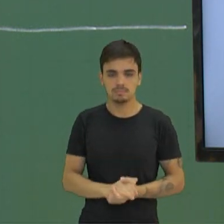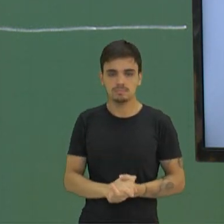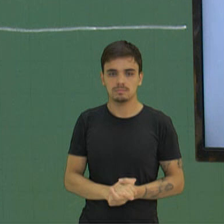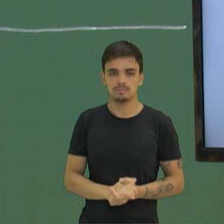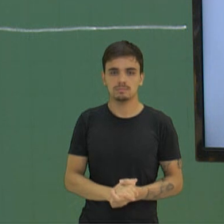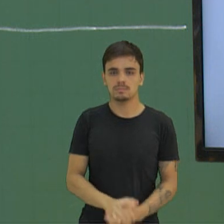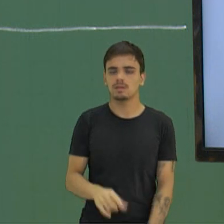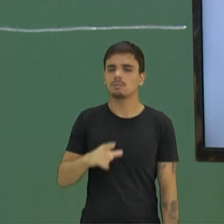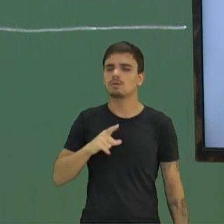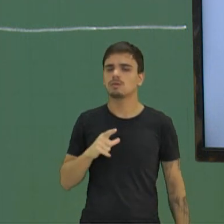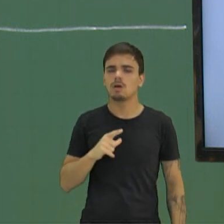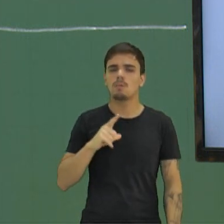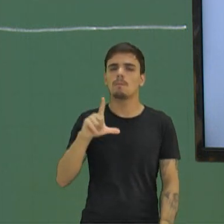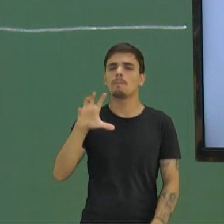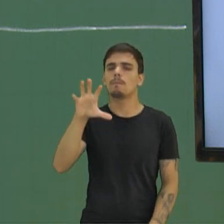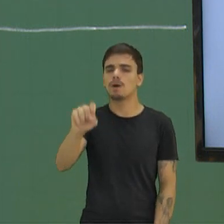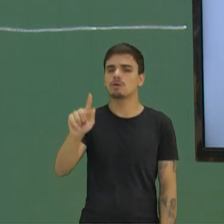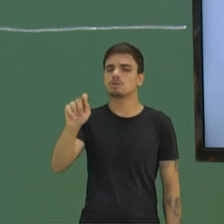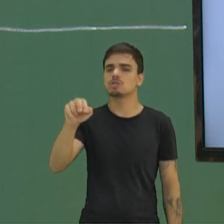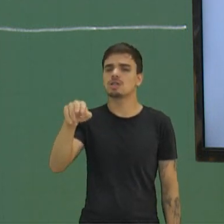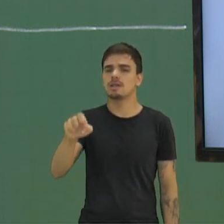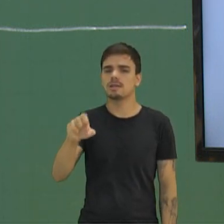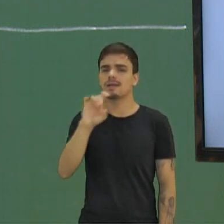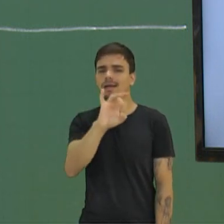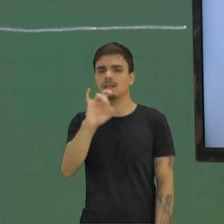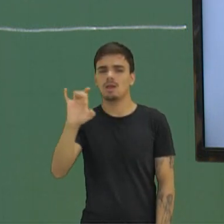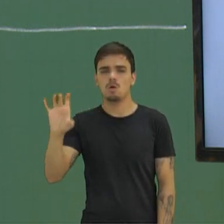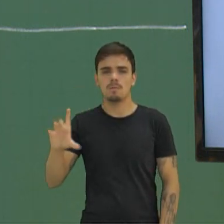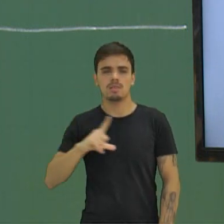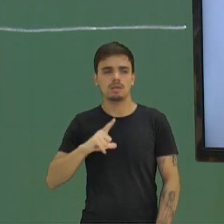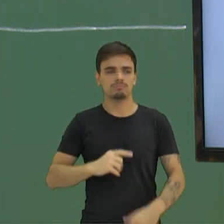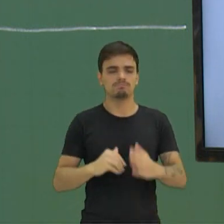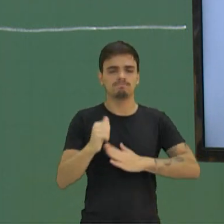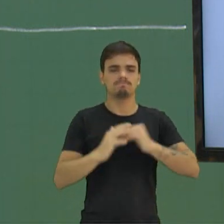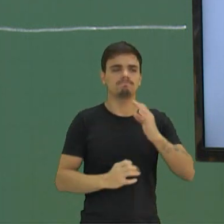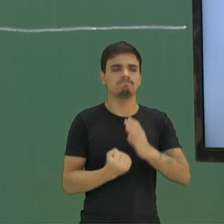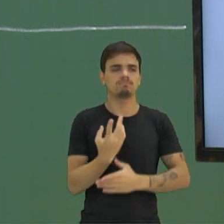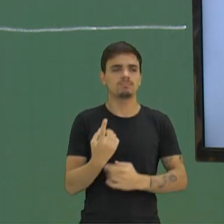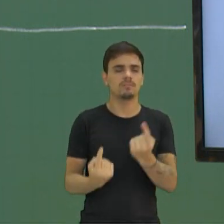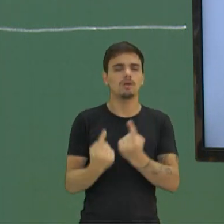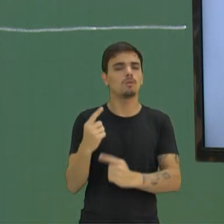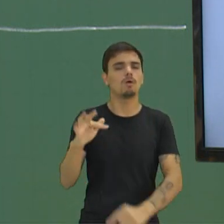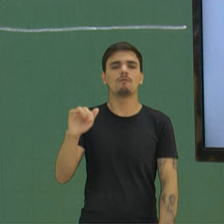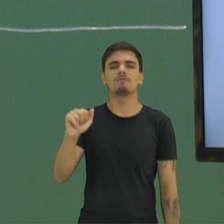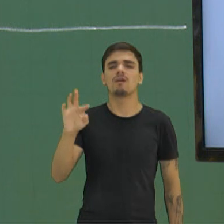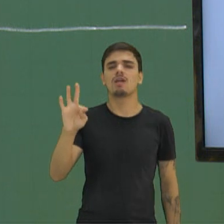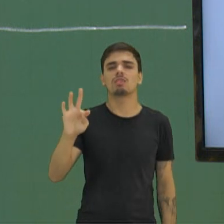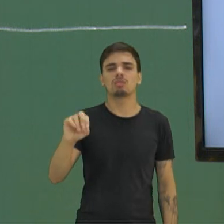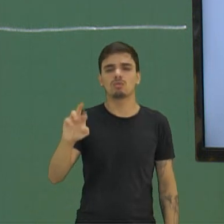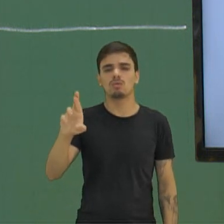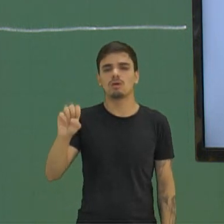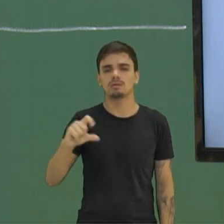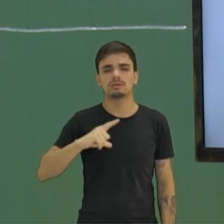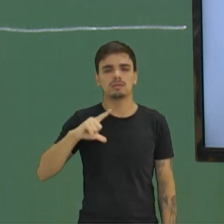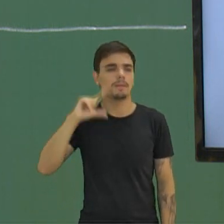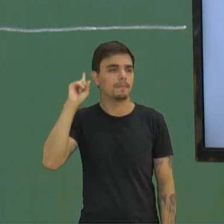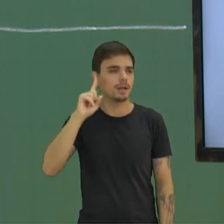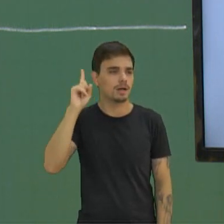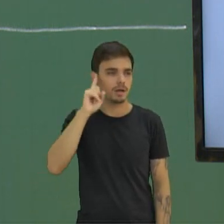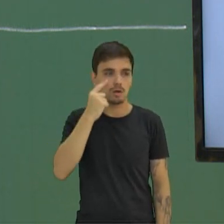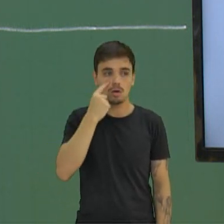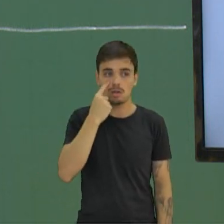e eu vou lá nos fatores que cada uma produz Quais são os fatores que existem na flores branca